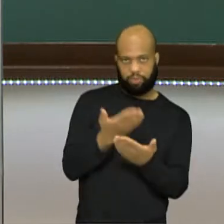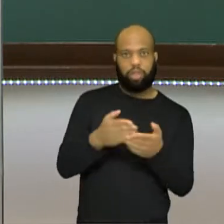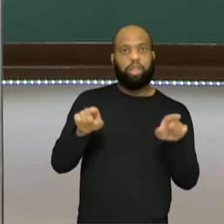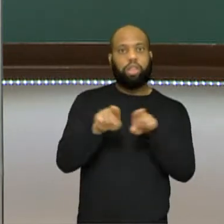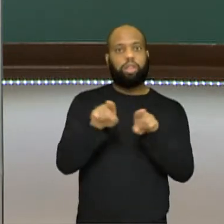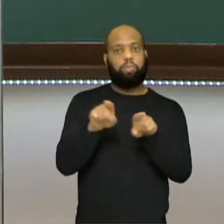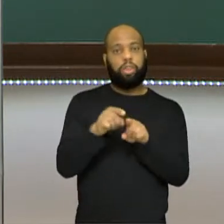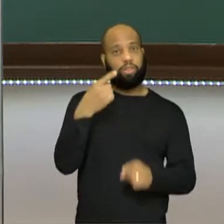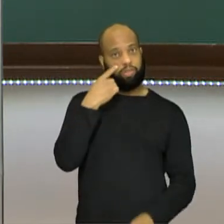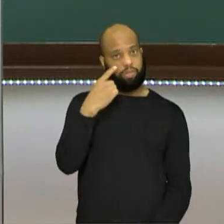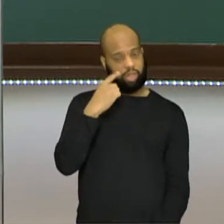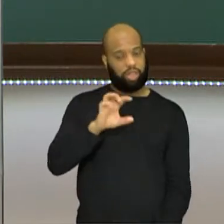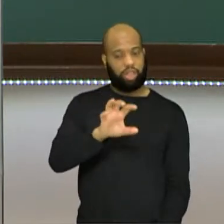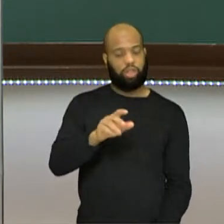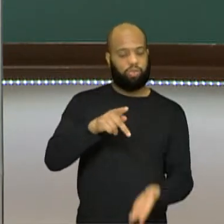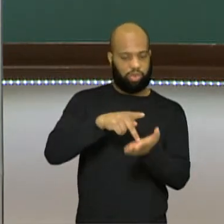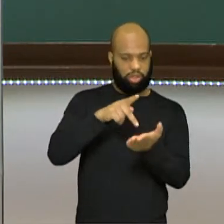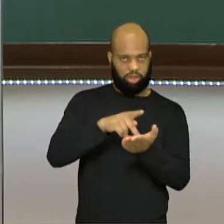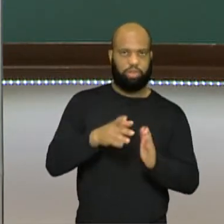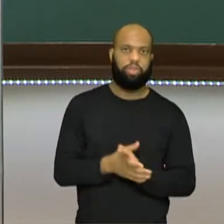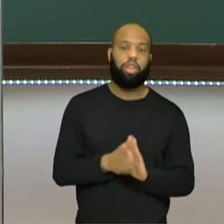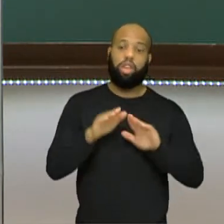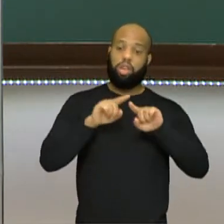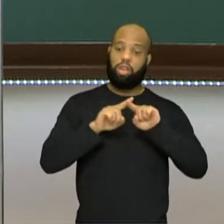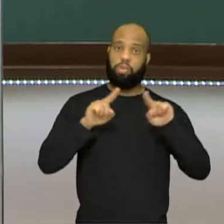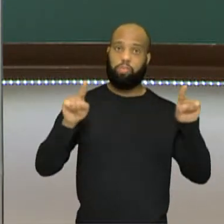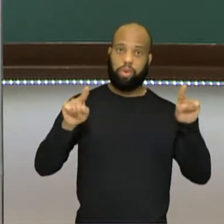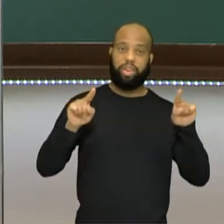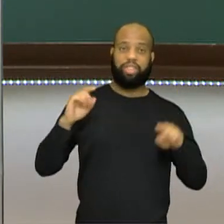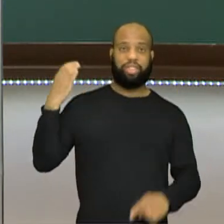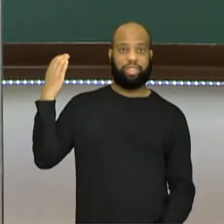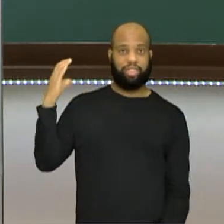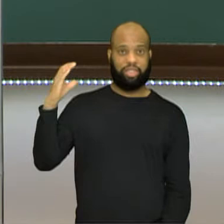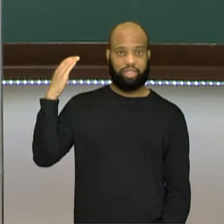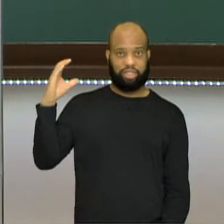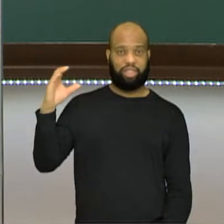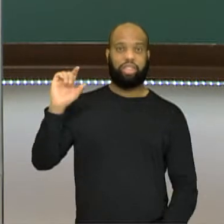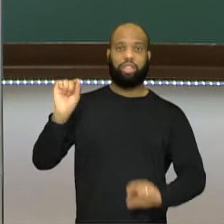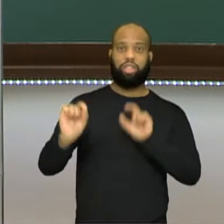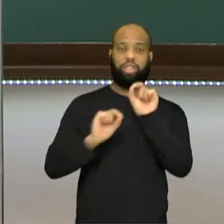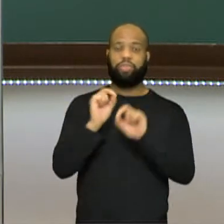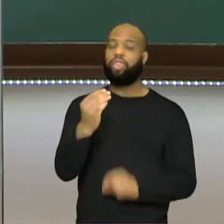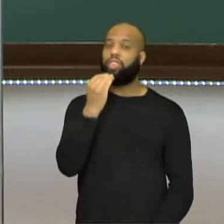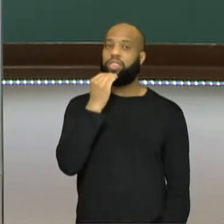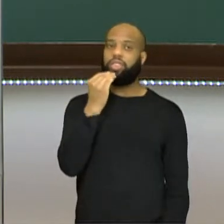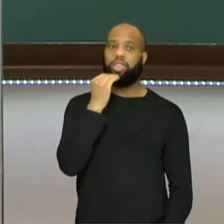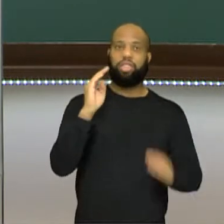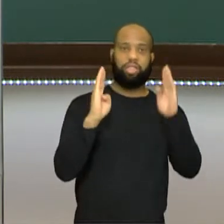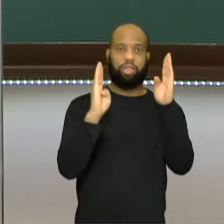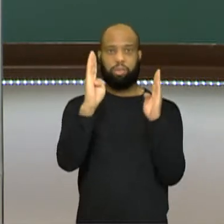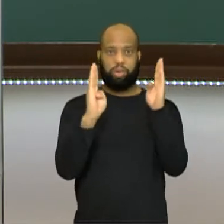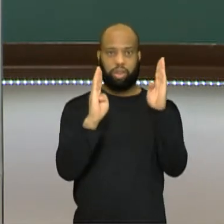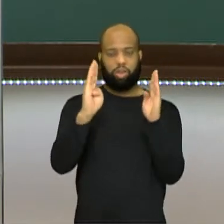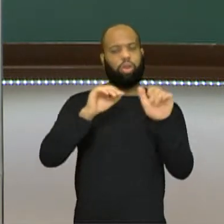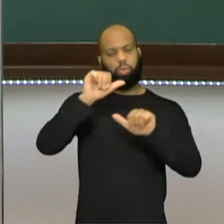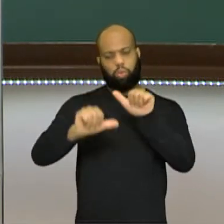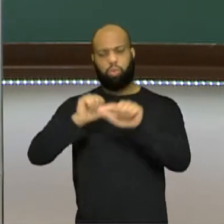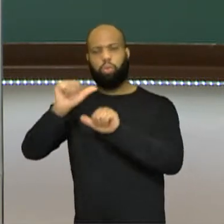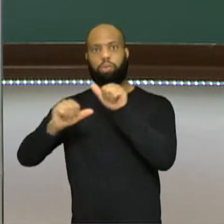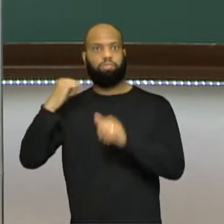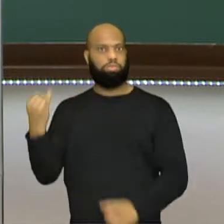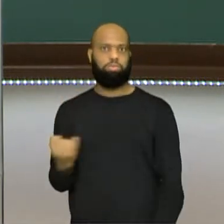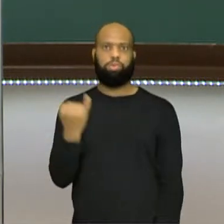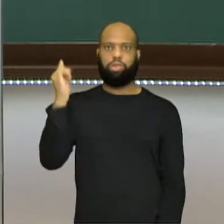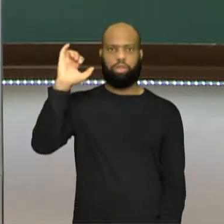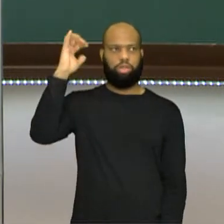em verificar isso como verdade. Porém, a ciência nos oportunizou nesse período grandes transformações